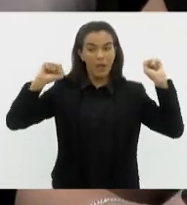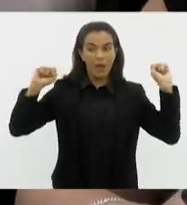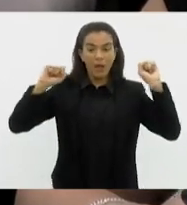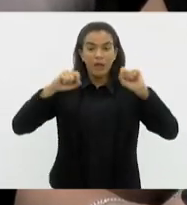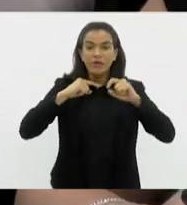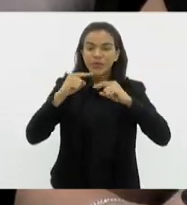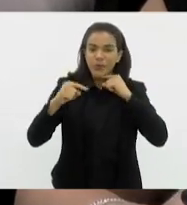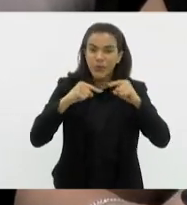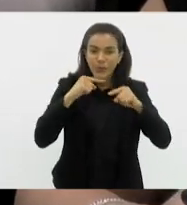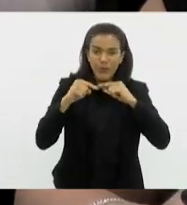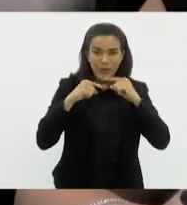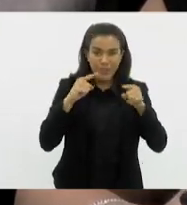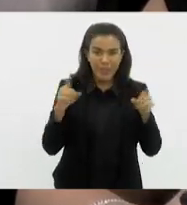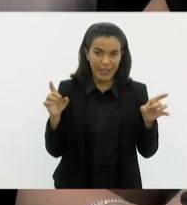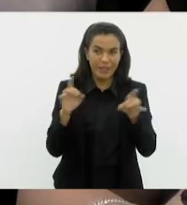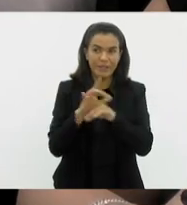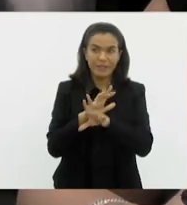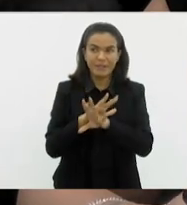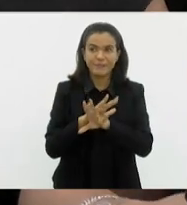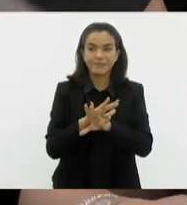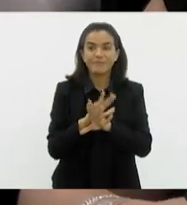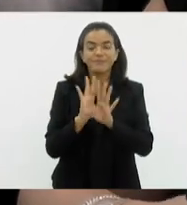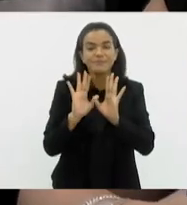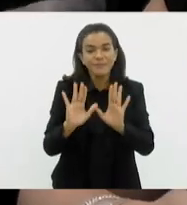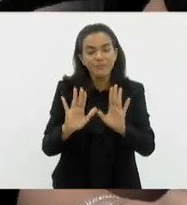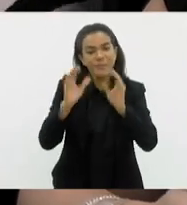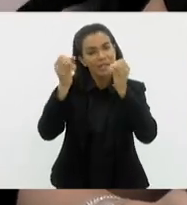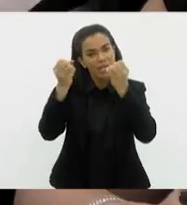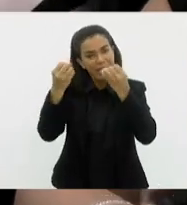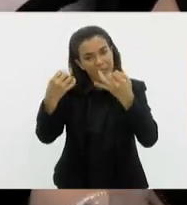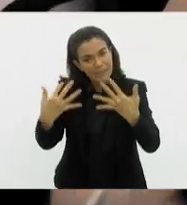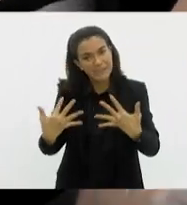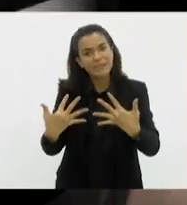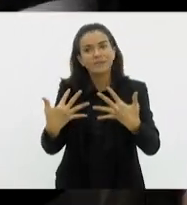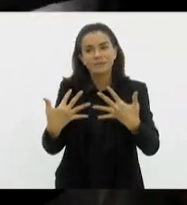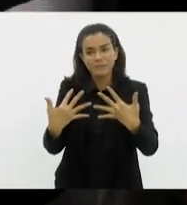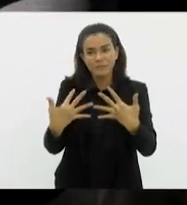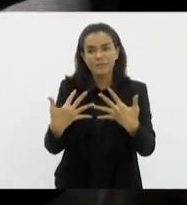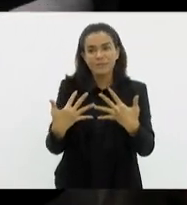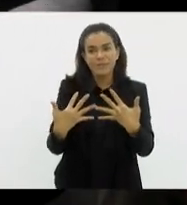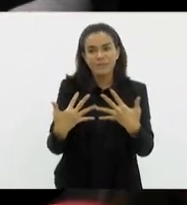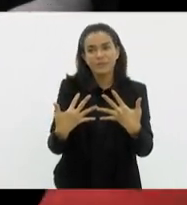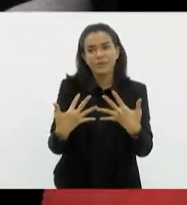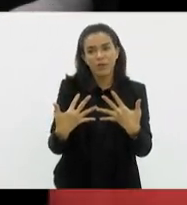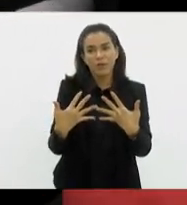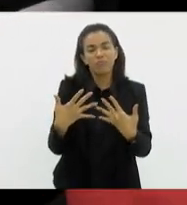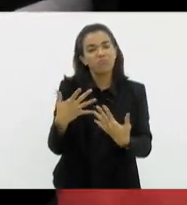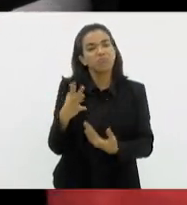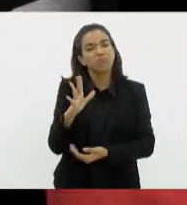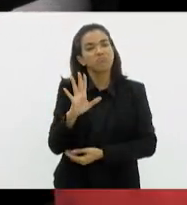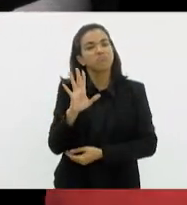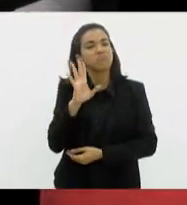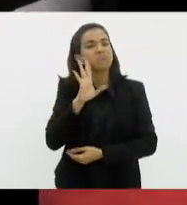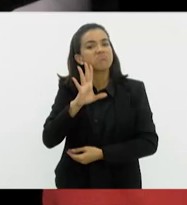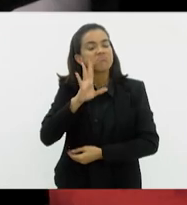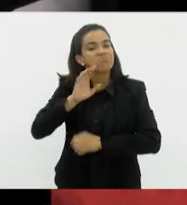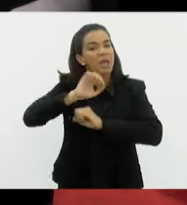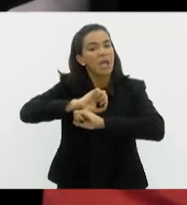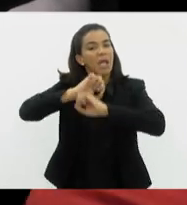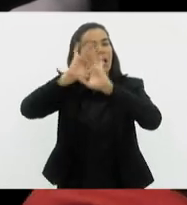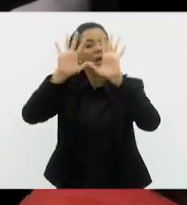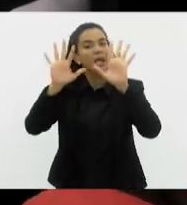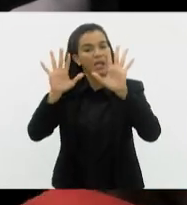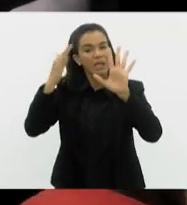dúvidas. Mas a explicação de Vossa Excelência foi uma explicação, de certa forma,